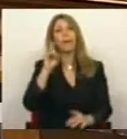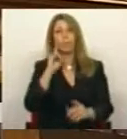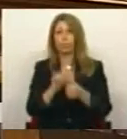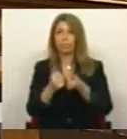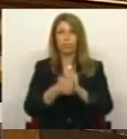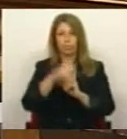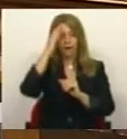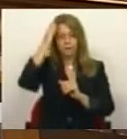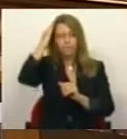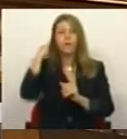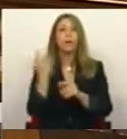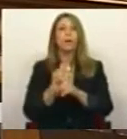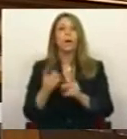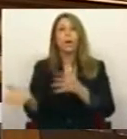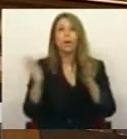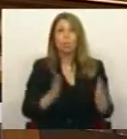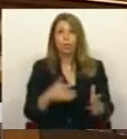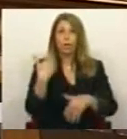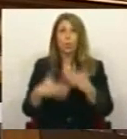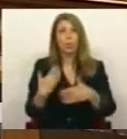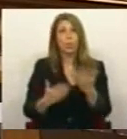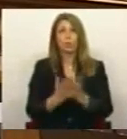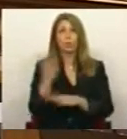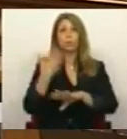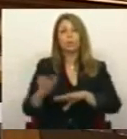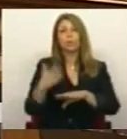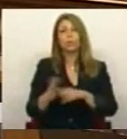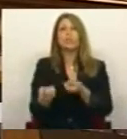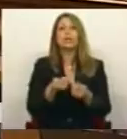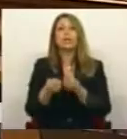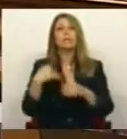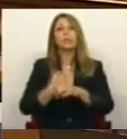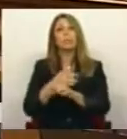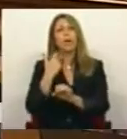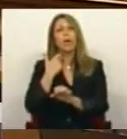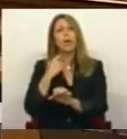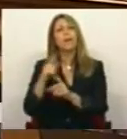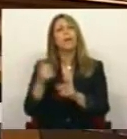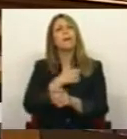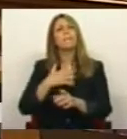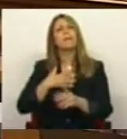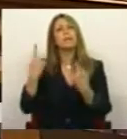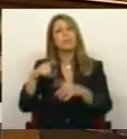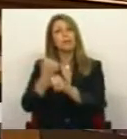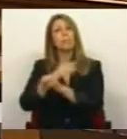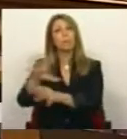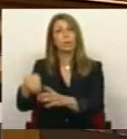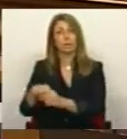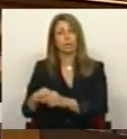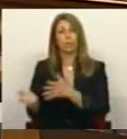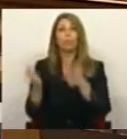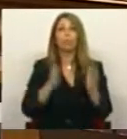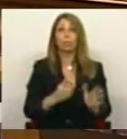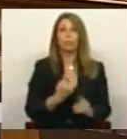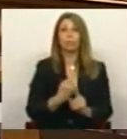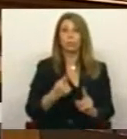Por um lado, porque excluiu ou continua a excluir os gerentes trabalhadores de pequenas empresas que tenham trabalhadores por sua conta. E por outro, porque